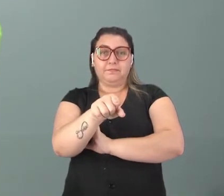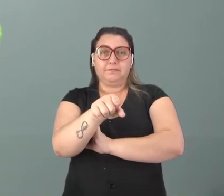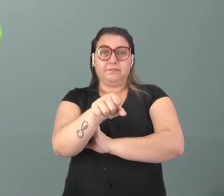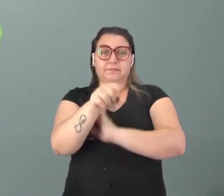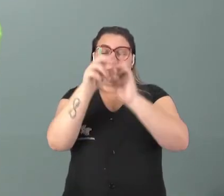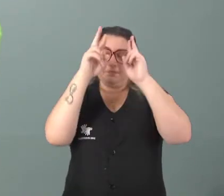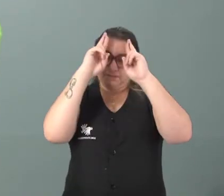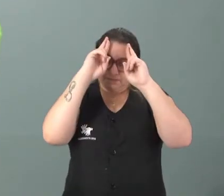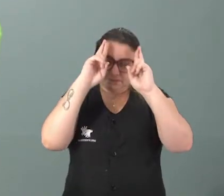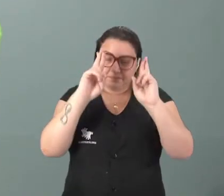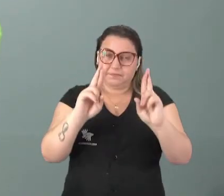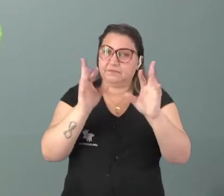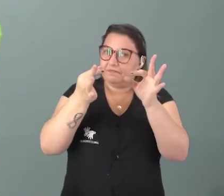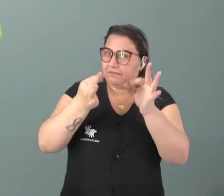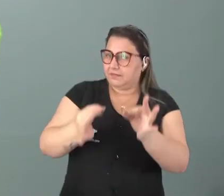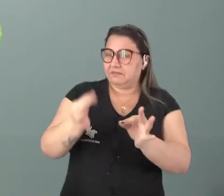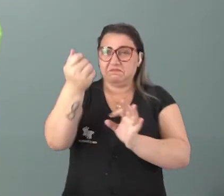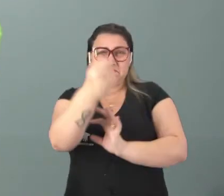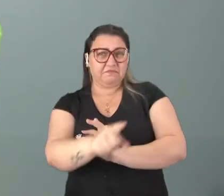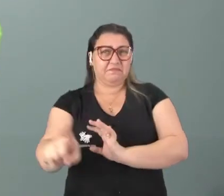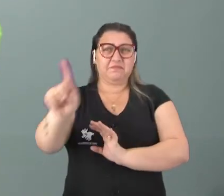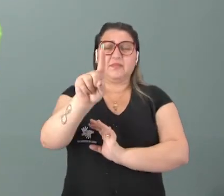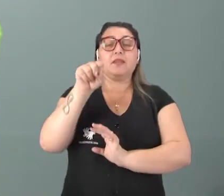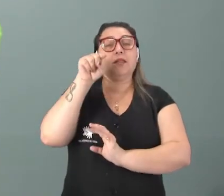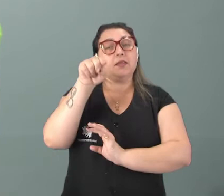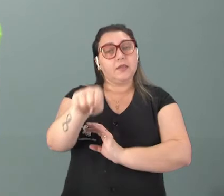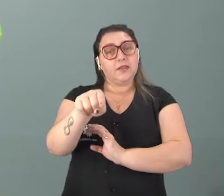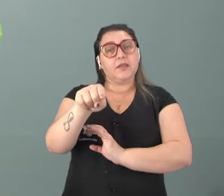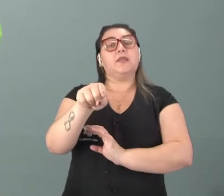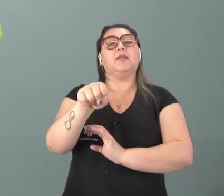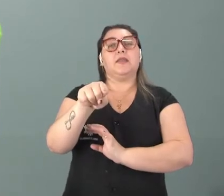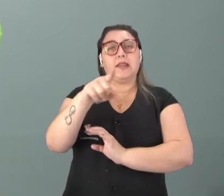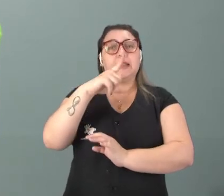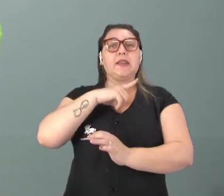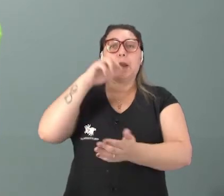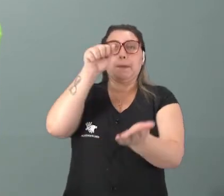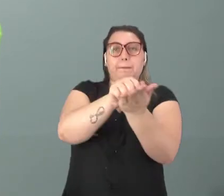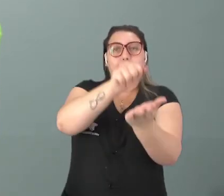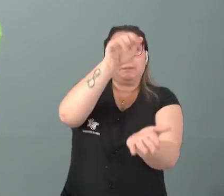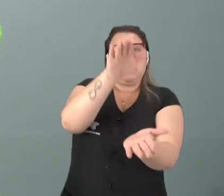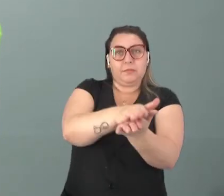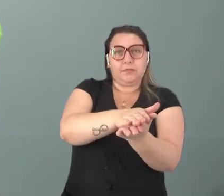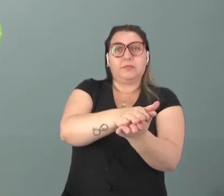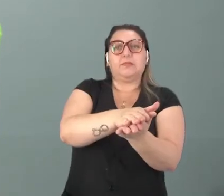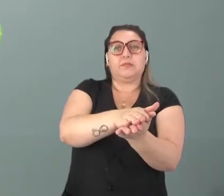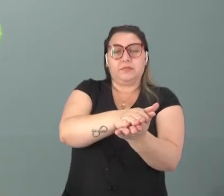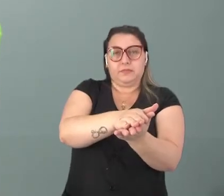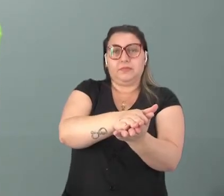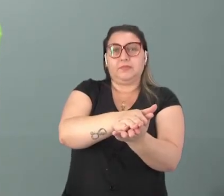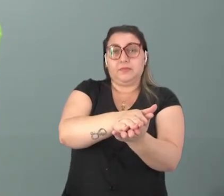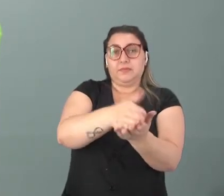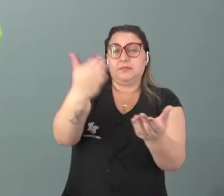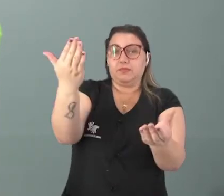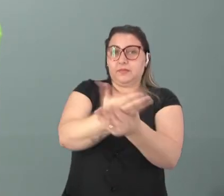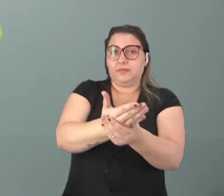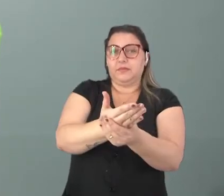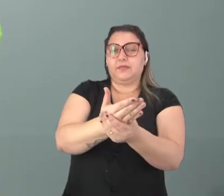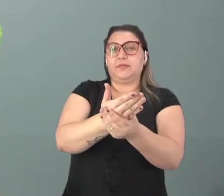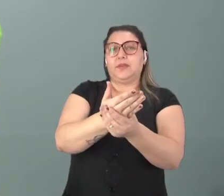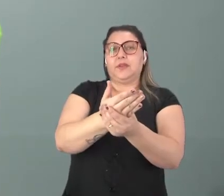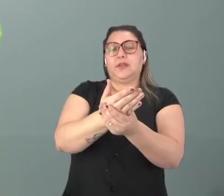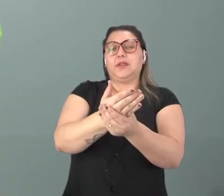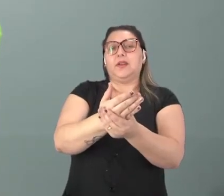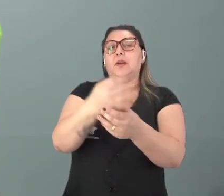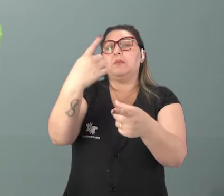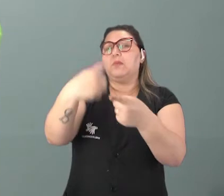o seu professor, não vai precisar você responder processo, né, ou a sua família, né? Por quê?